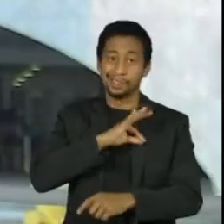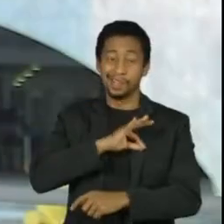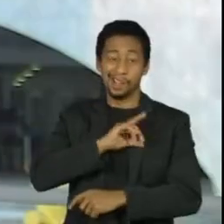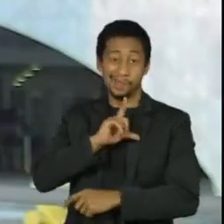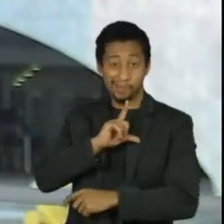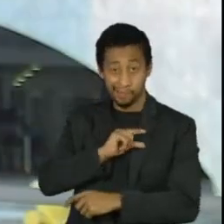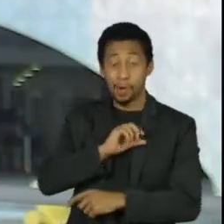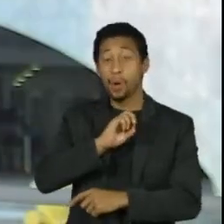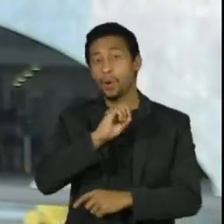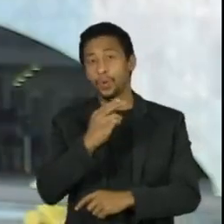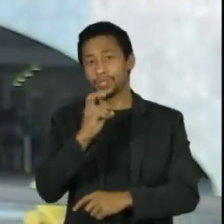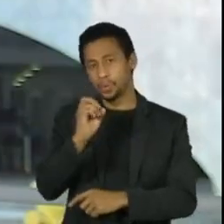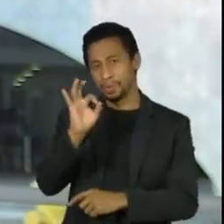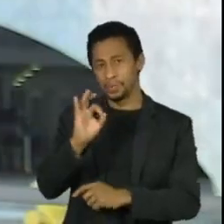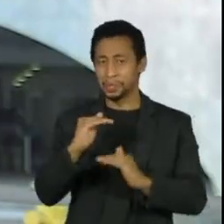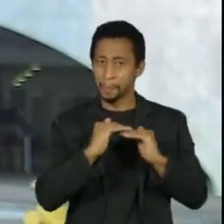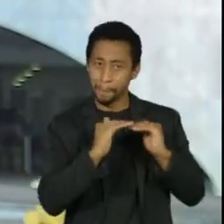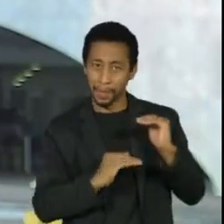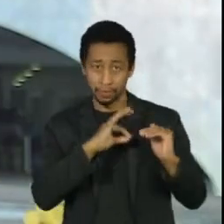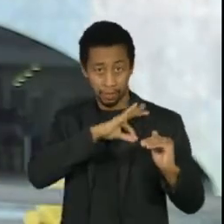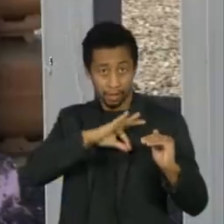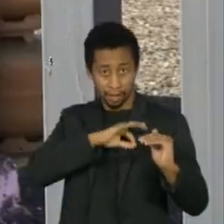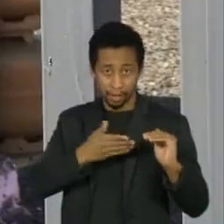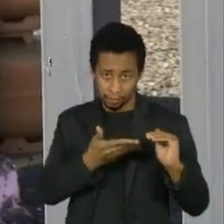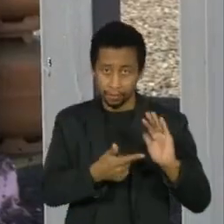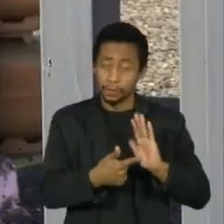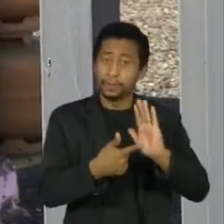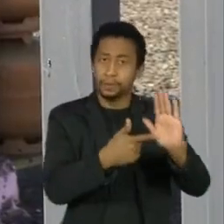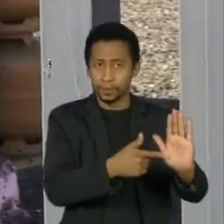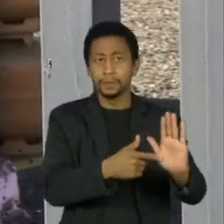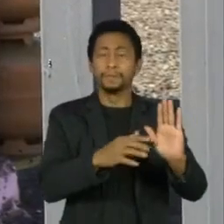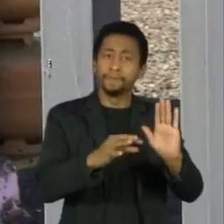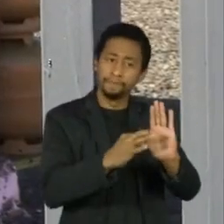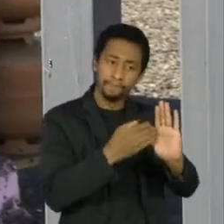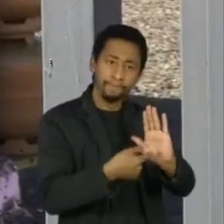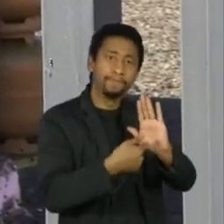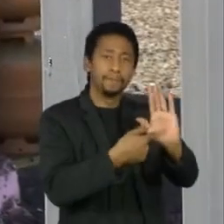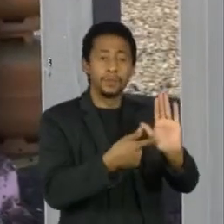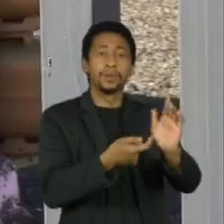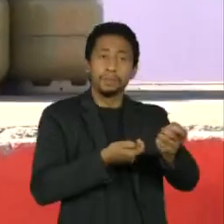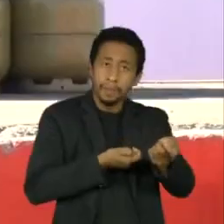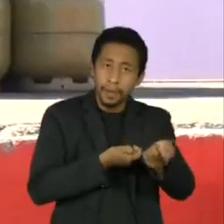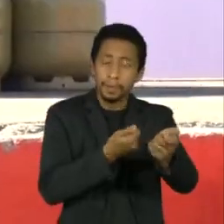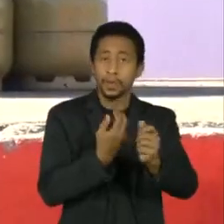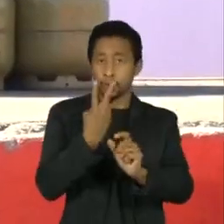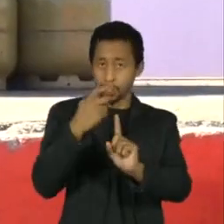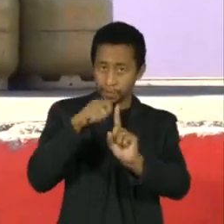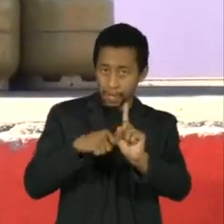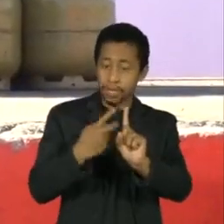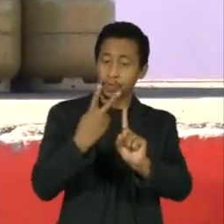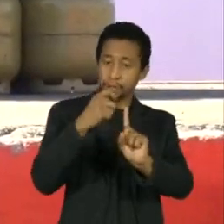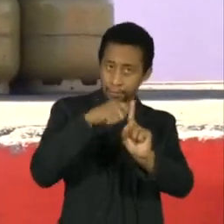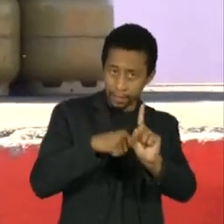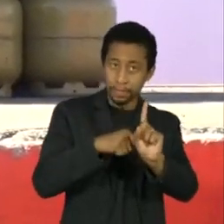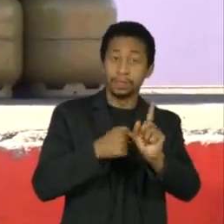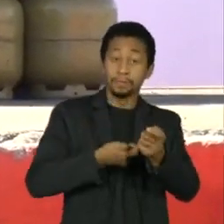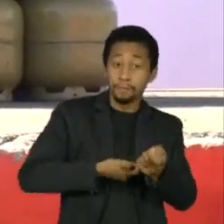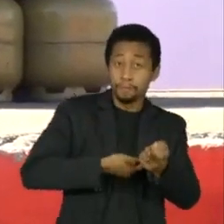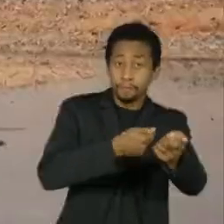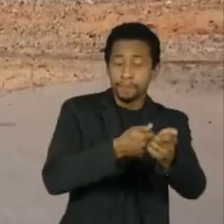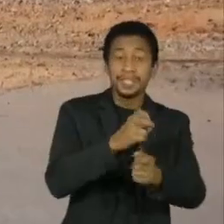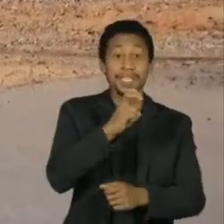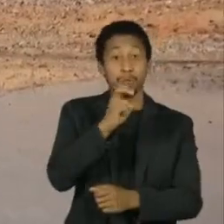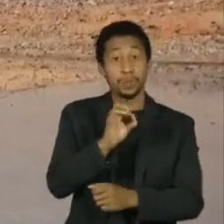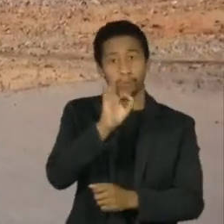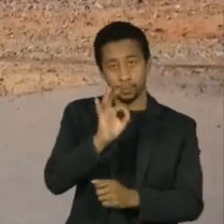meio salário mínimo a lei sancionada foi publicada hoje no Diário Oficial da União e prevê o pagamento A cada dois meses de no mínimo cinquenta por